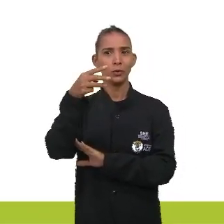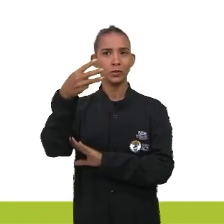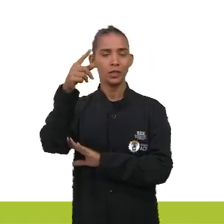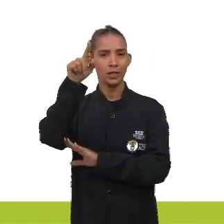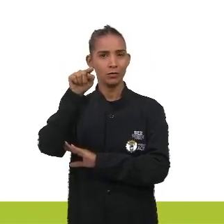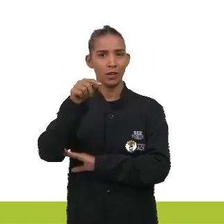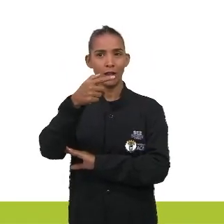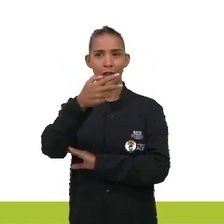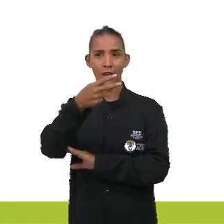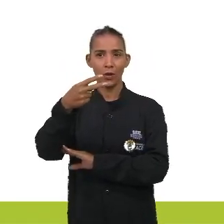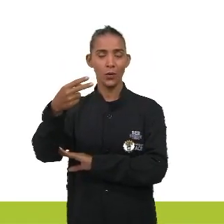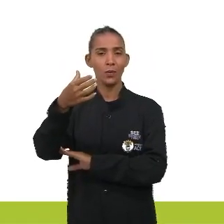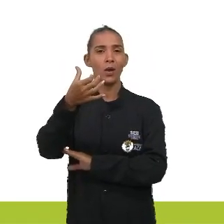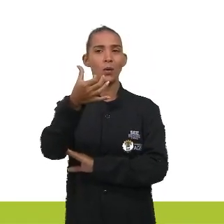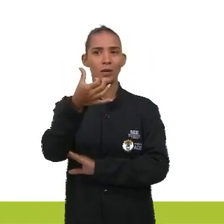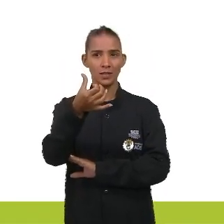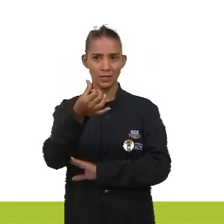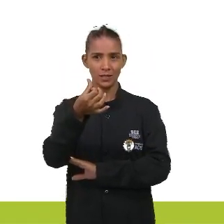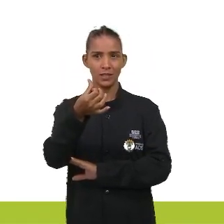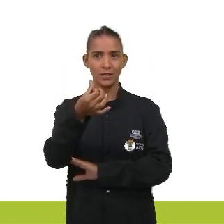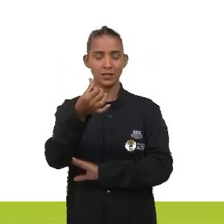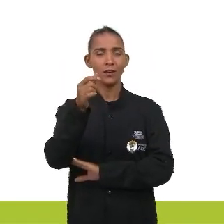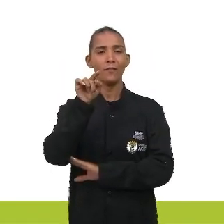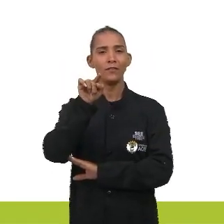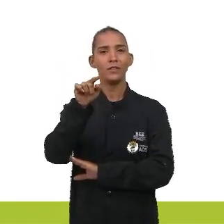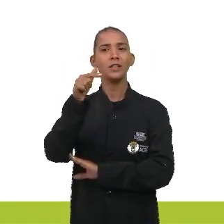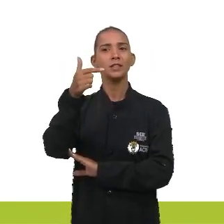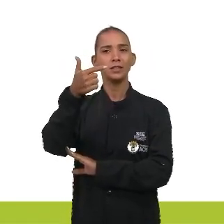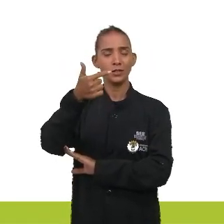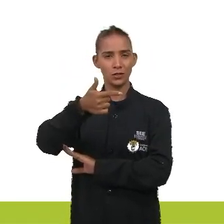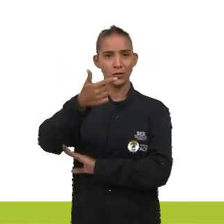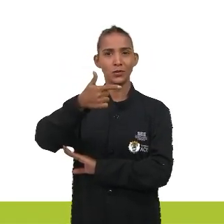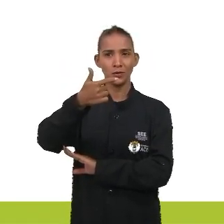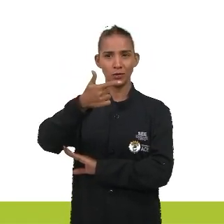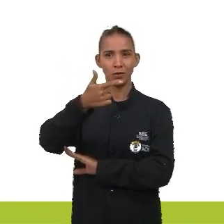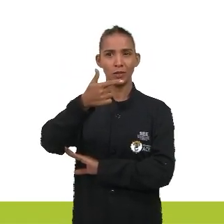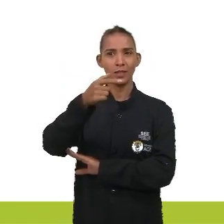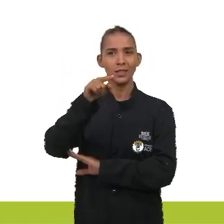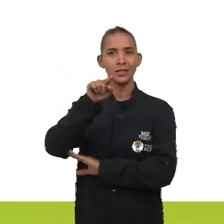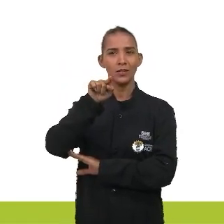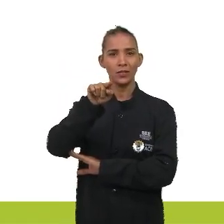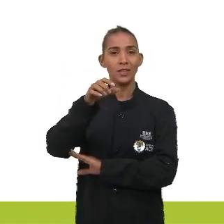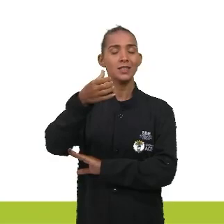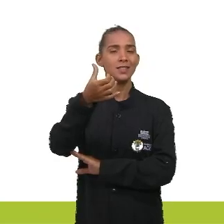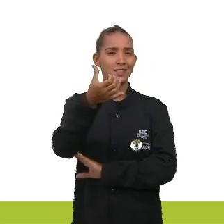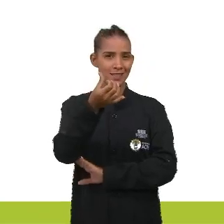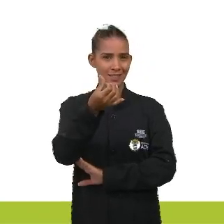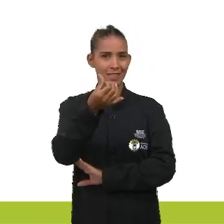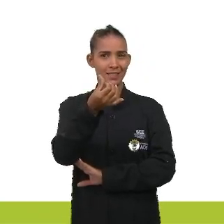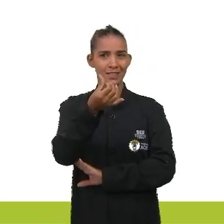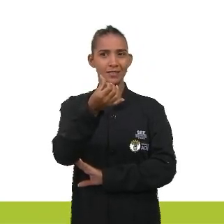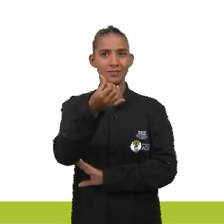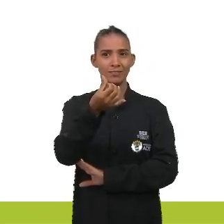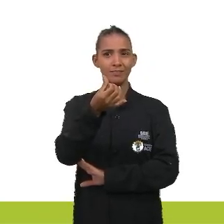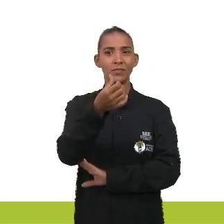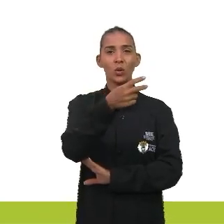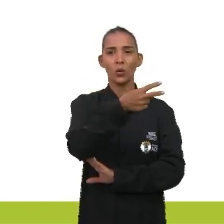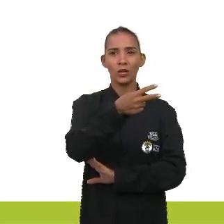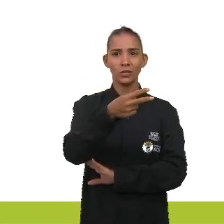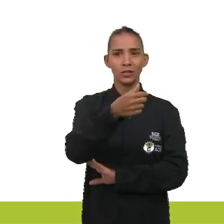6 fatorial. Desculpa, 6 vezes 2 vezes 6.